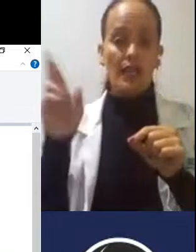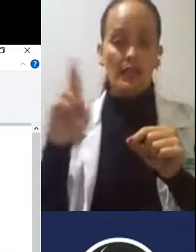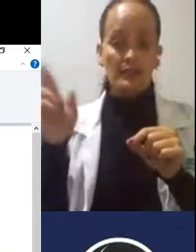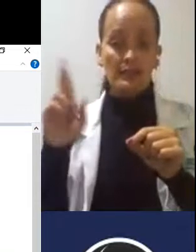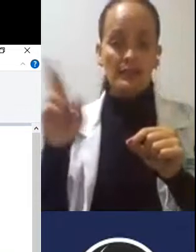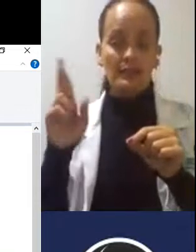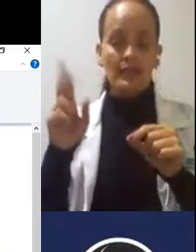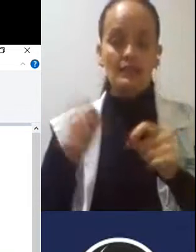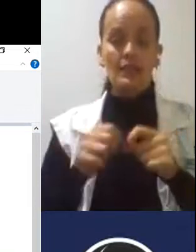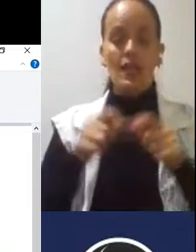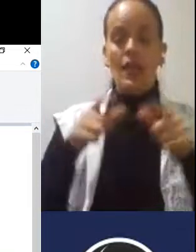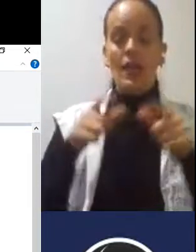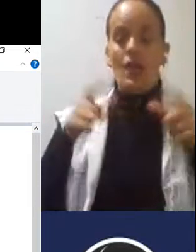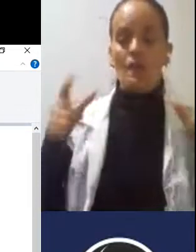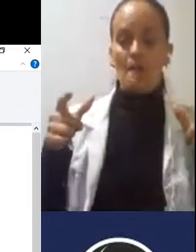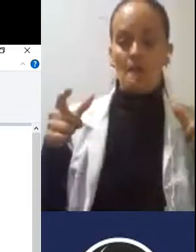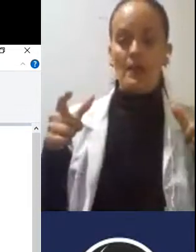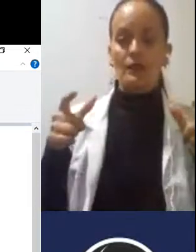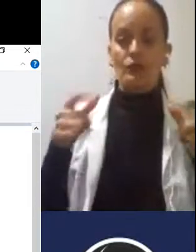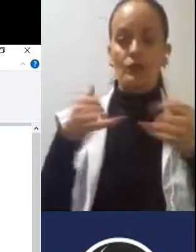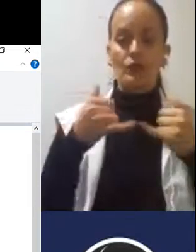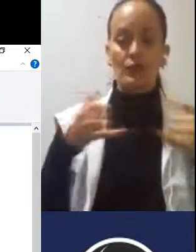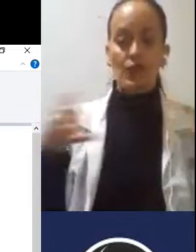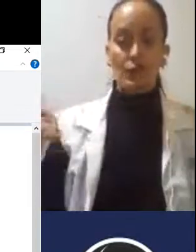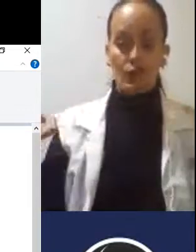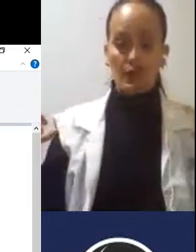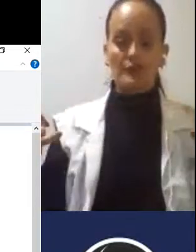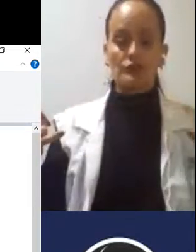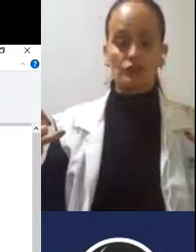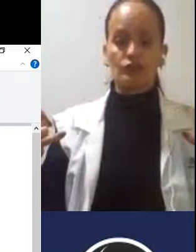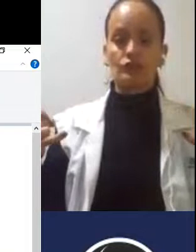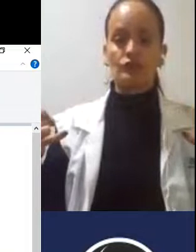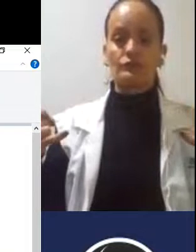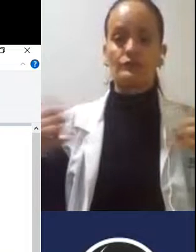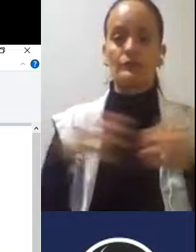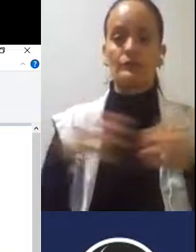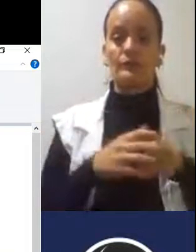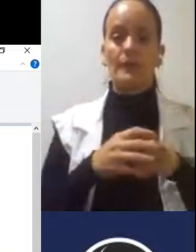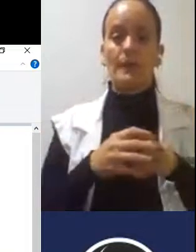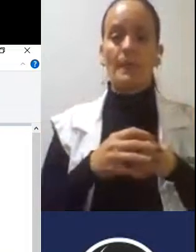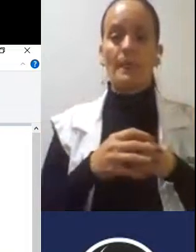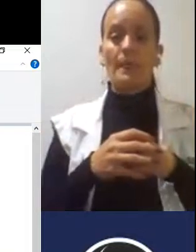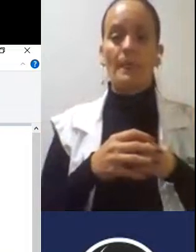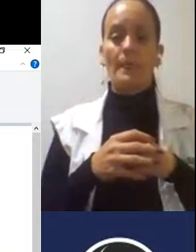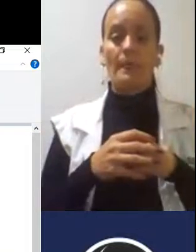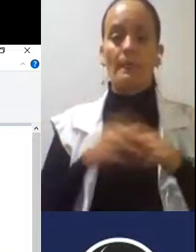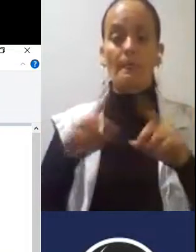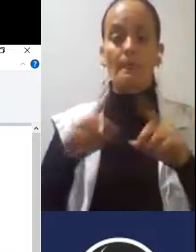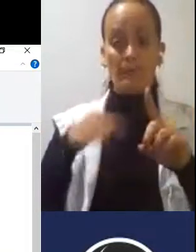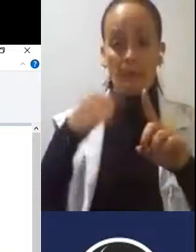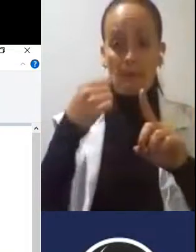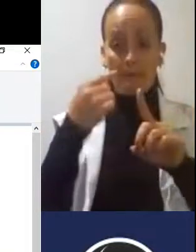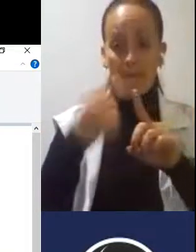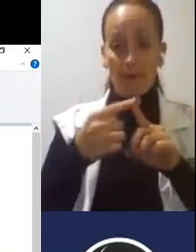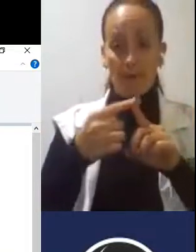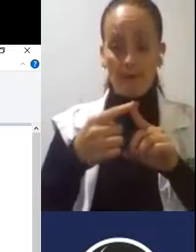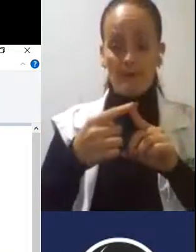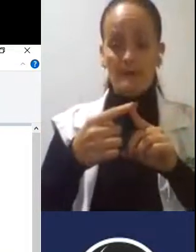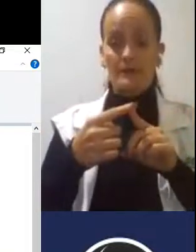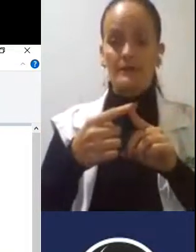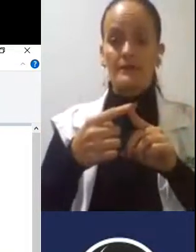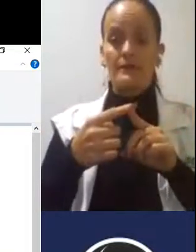quê? Da corrente elétrica, certo? Então, quanto maior for a tensão,